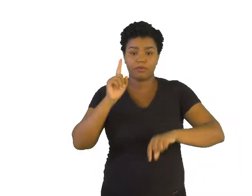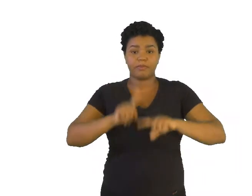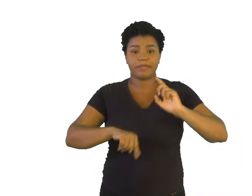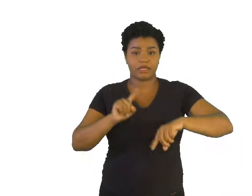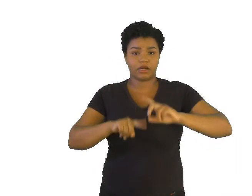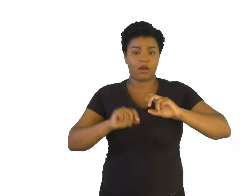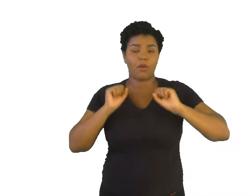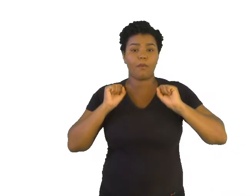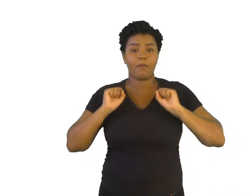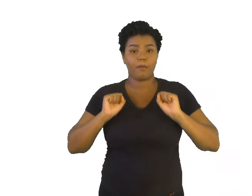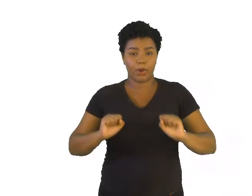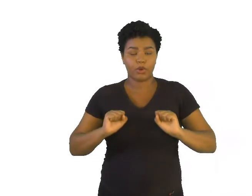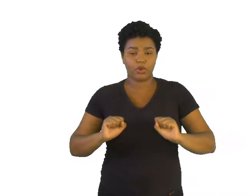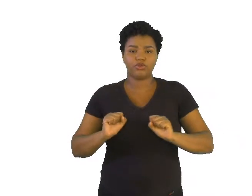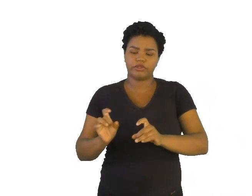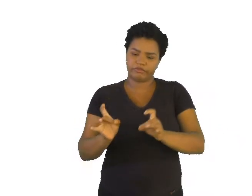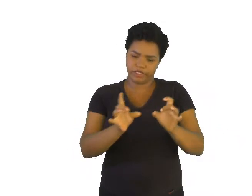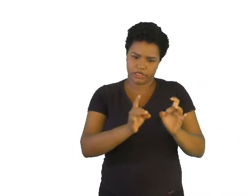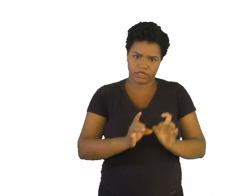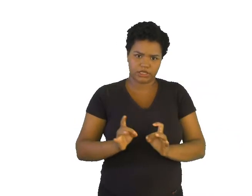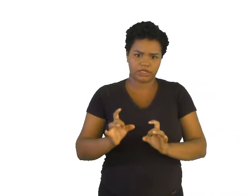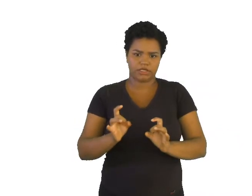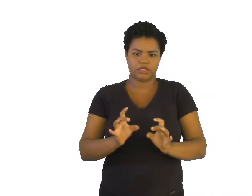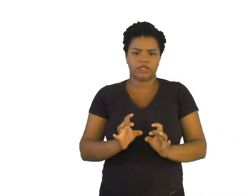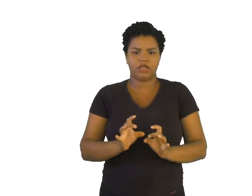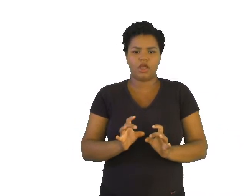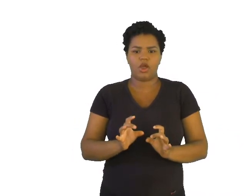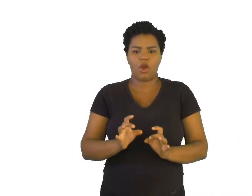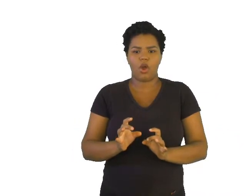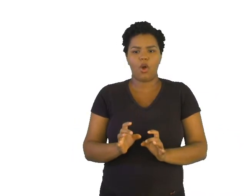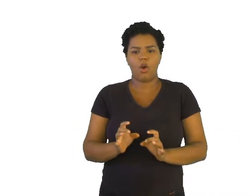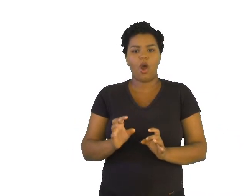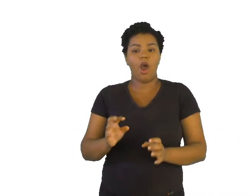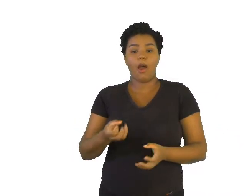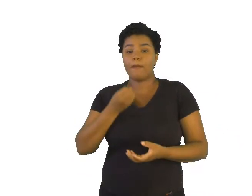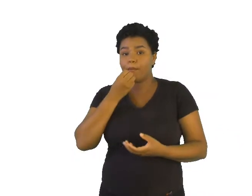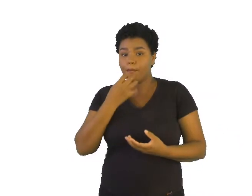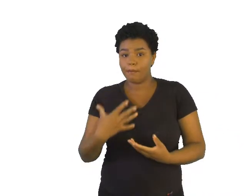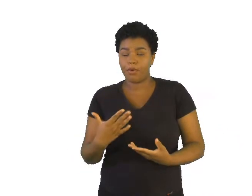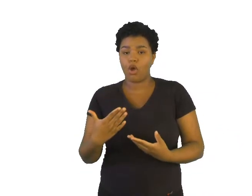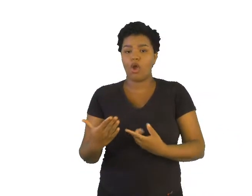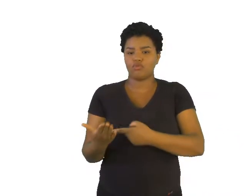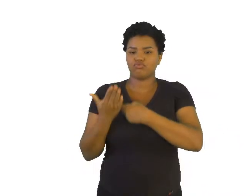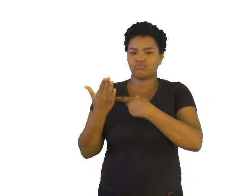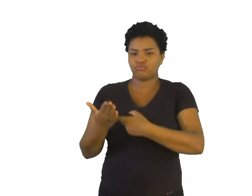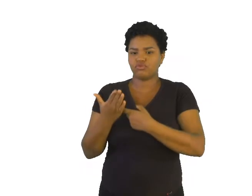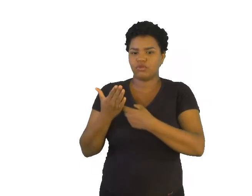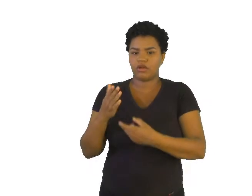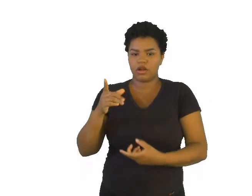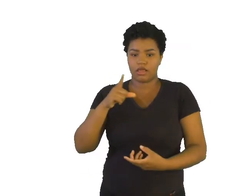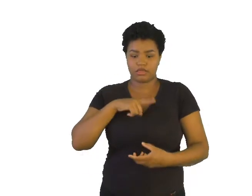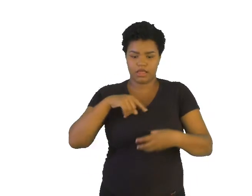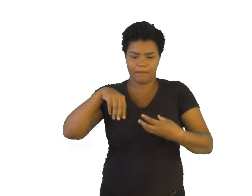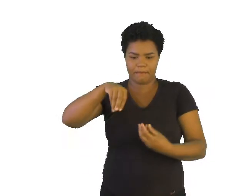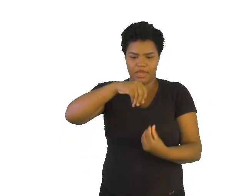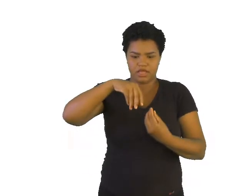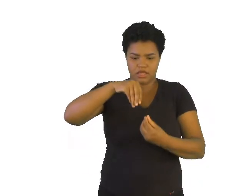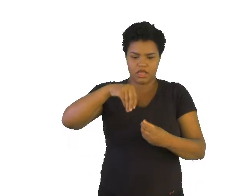eu posso comercializar. O beneficiamento desses minérios presentes no subsolo traz o